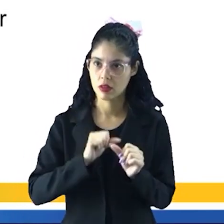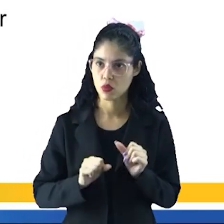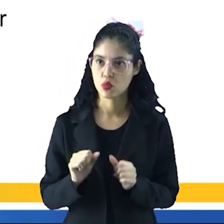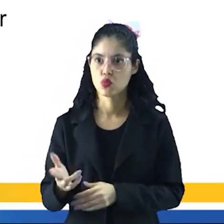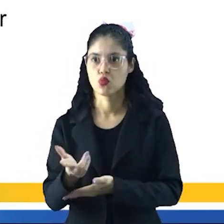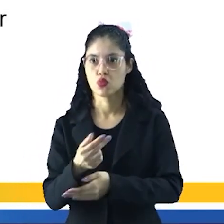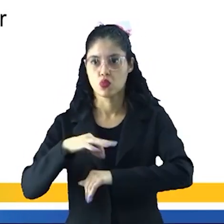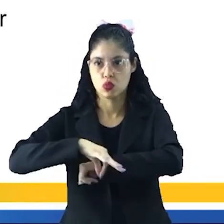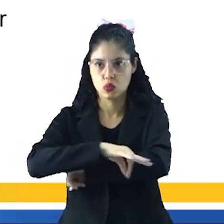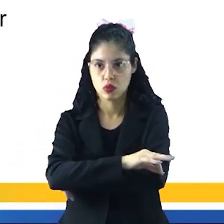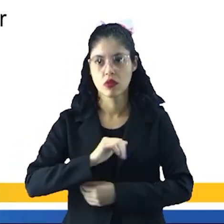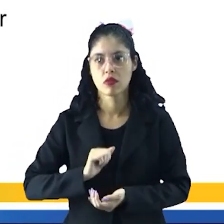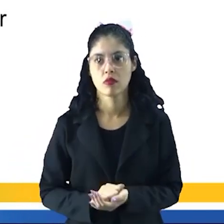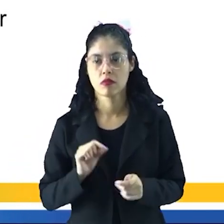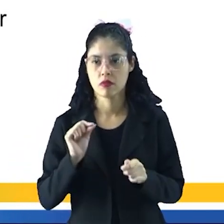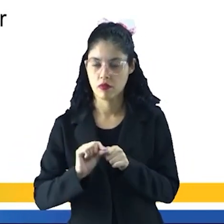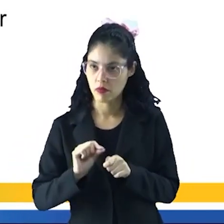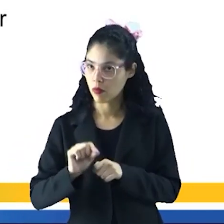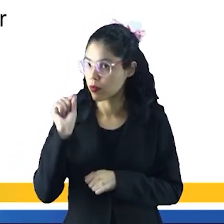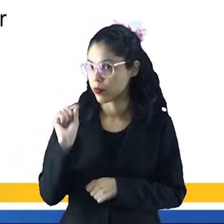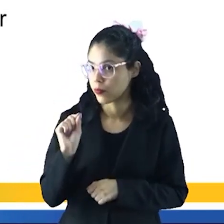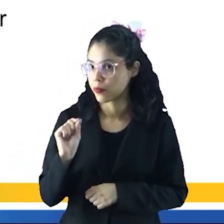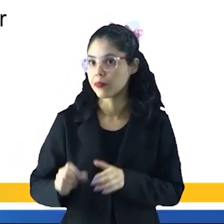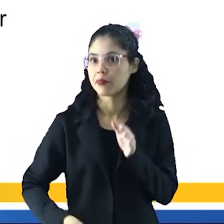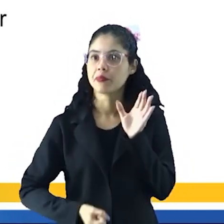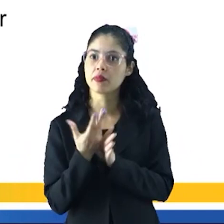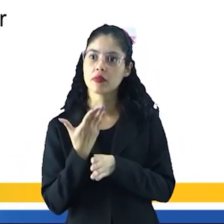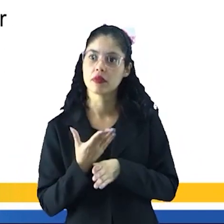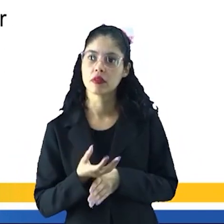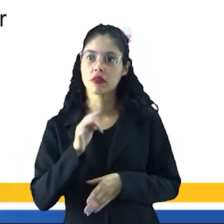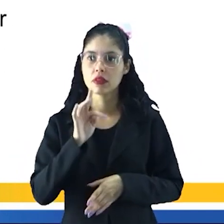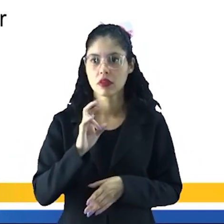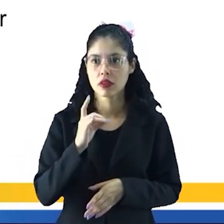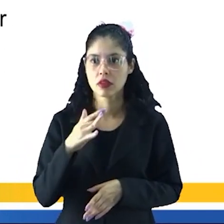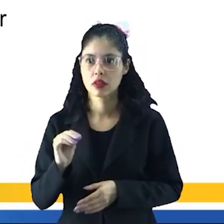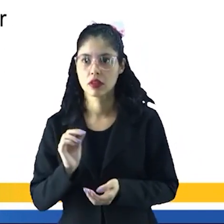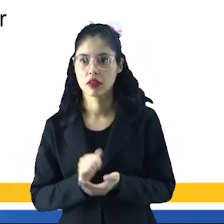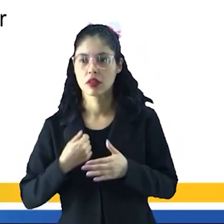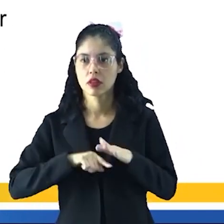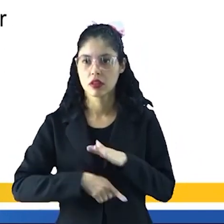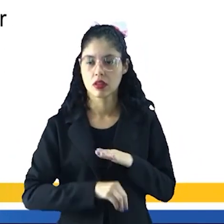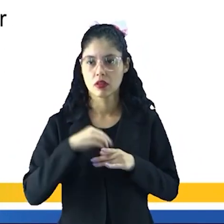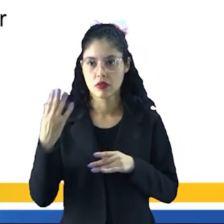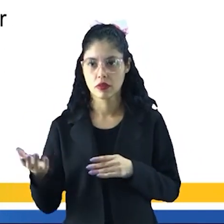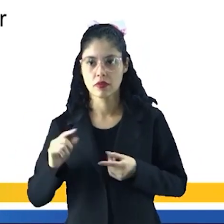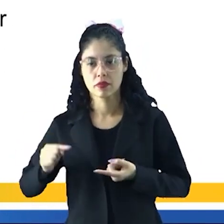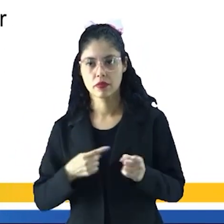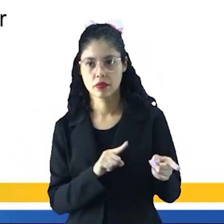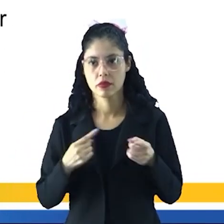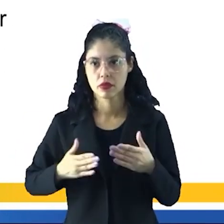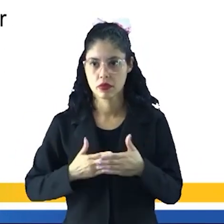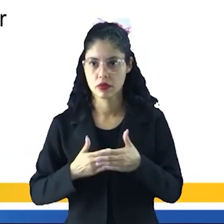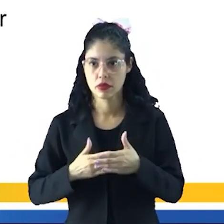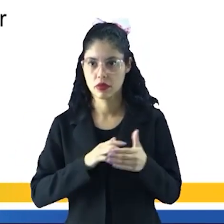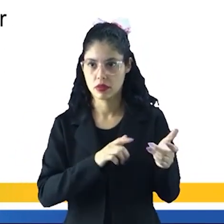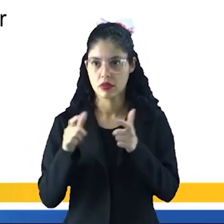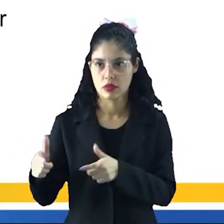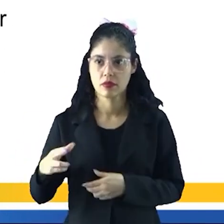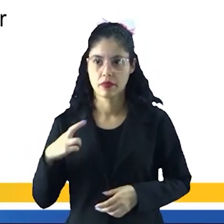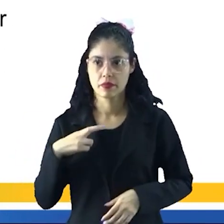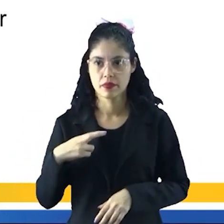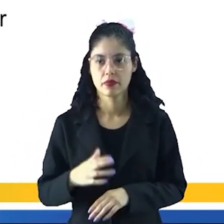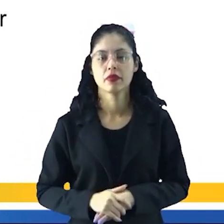espaços arquitetônicos. Suas obras são criadas para criar tensão entre interior e exterior, desafiando os limites do